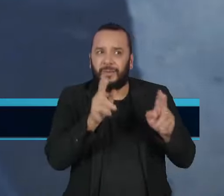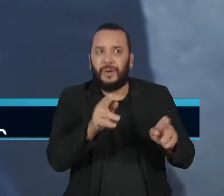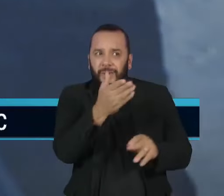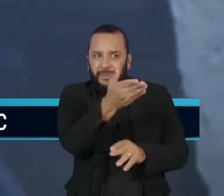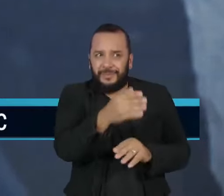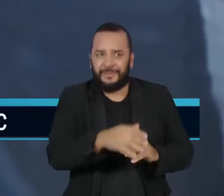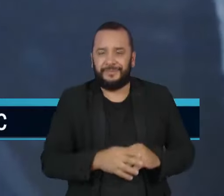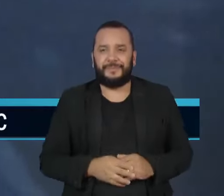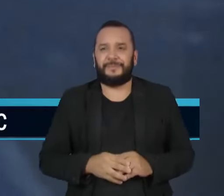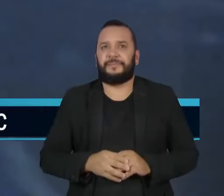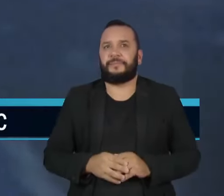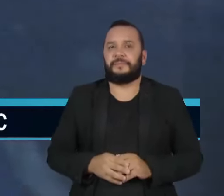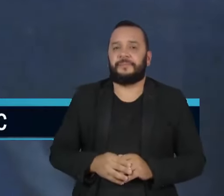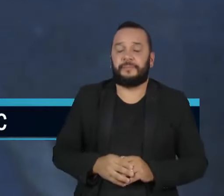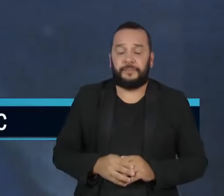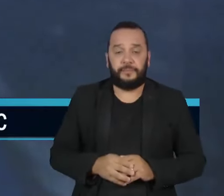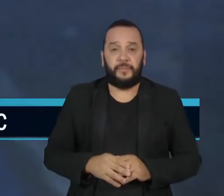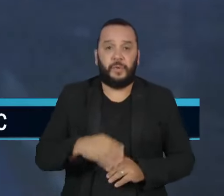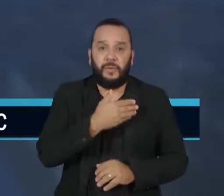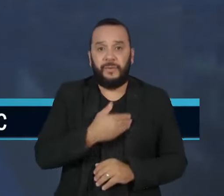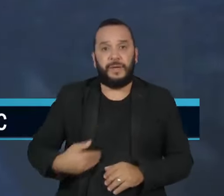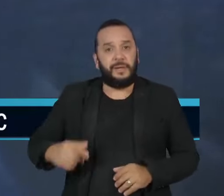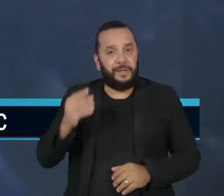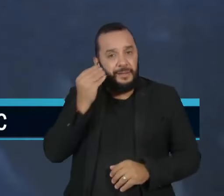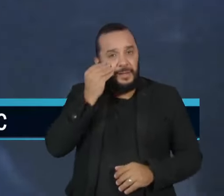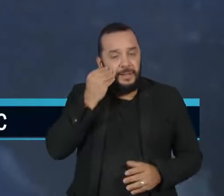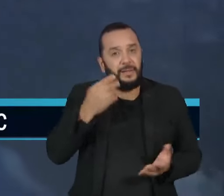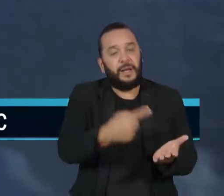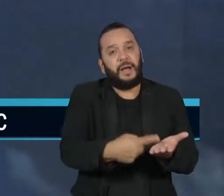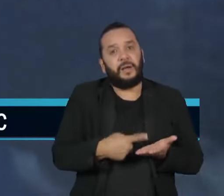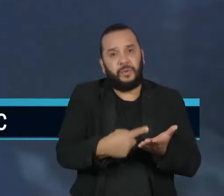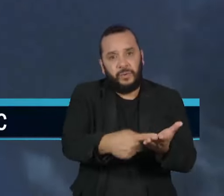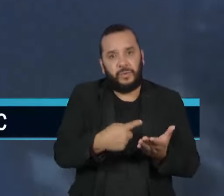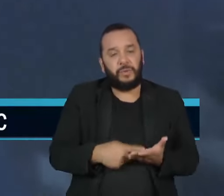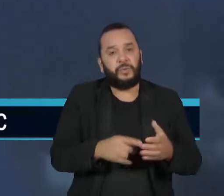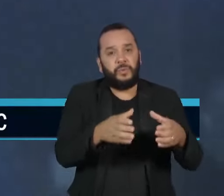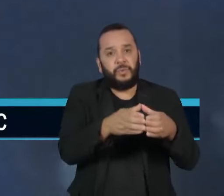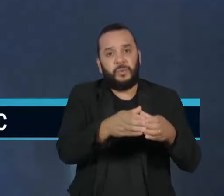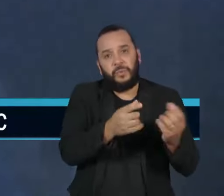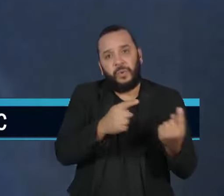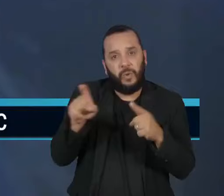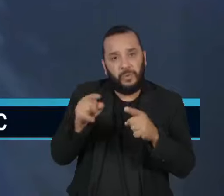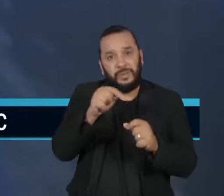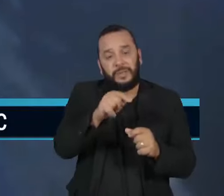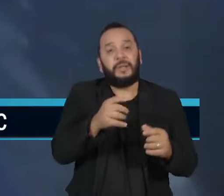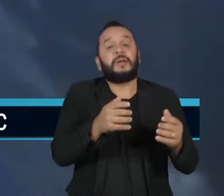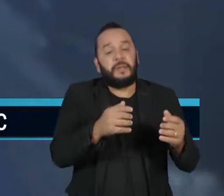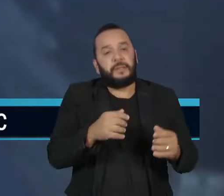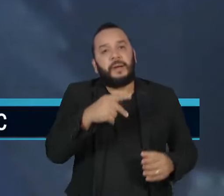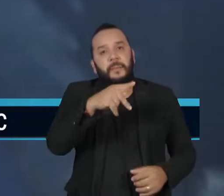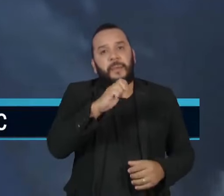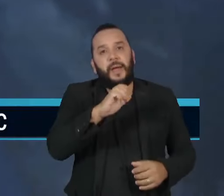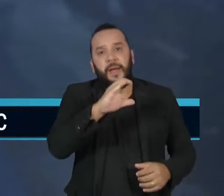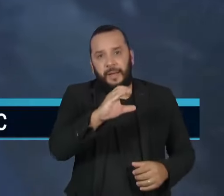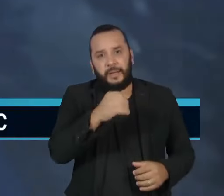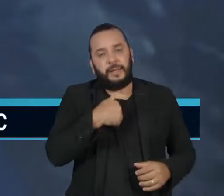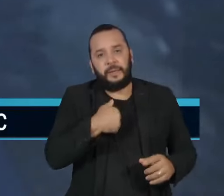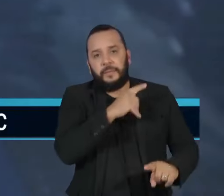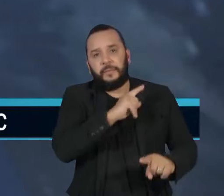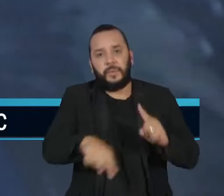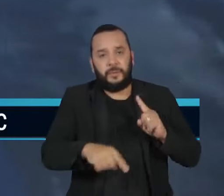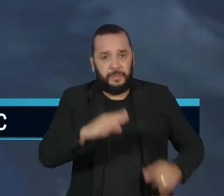E o governo tenta um acordo com a oposição para viabilizar a PEC que impede a participação de militares da ativa nas